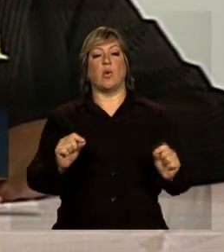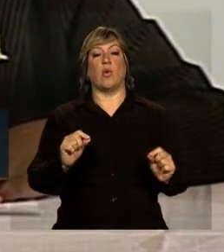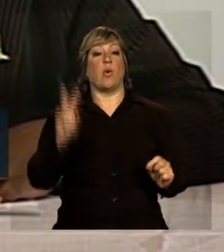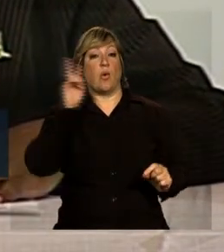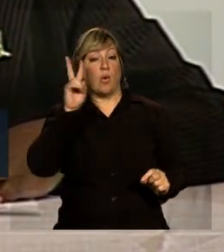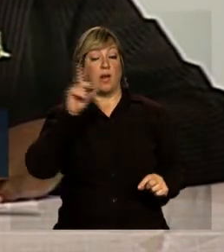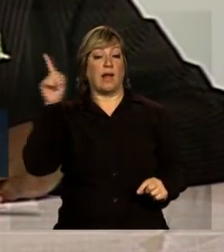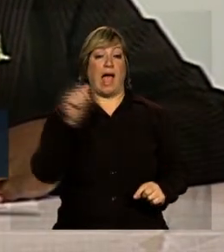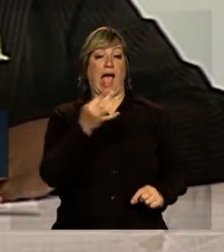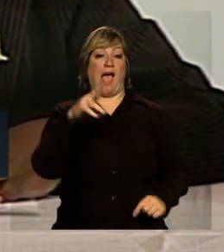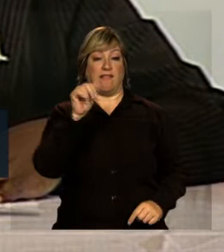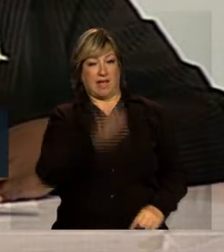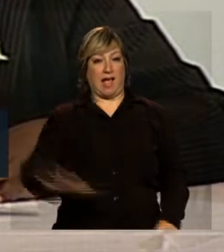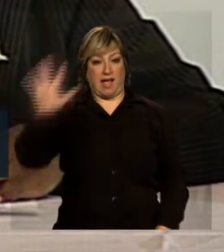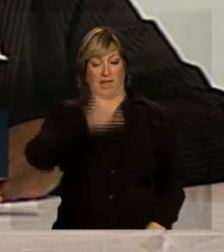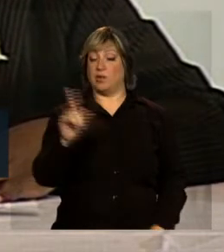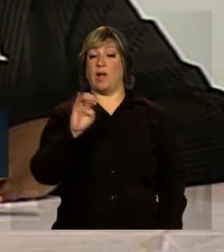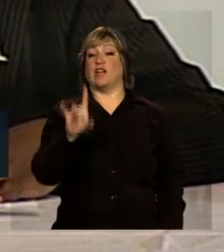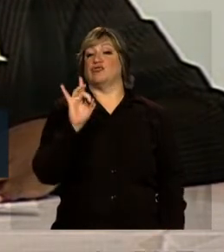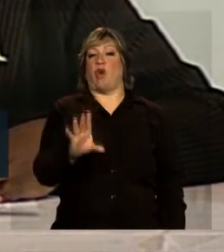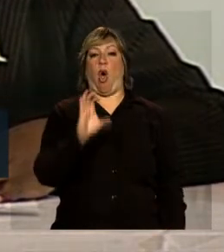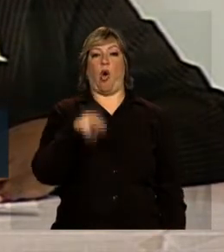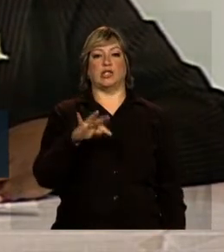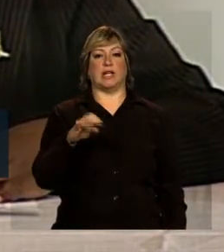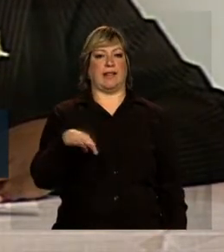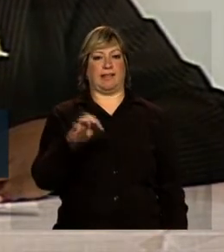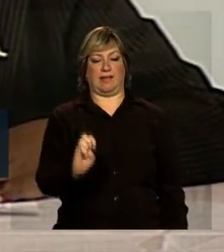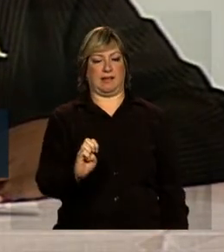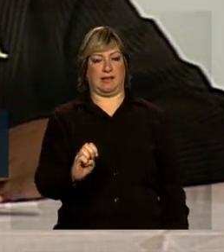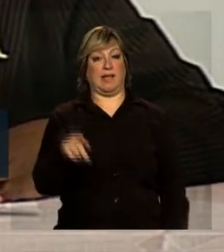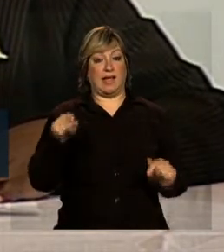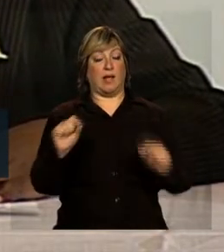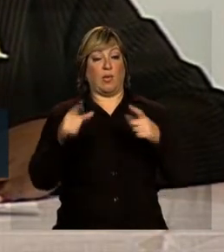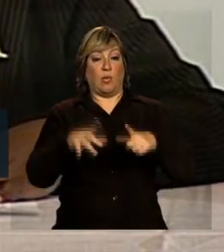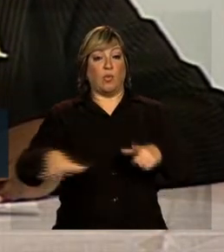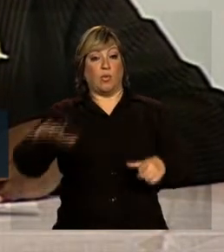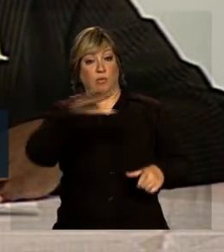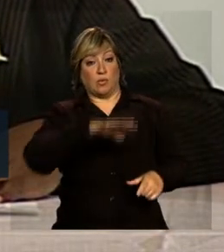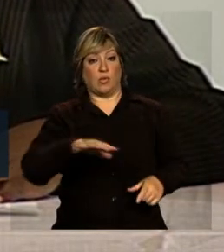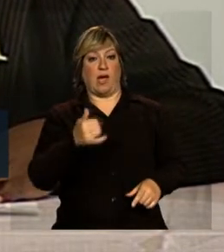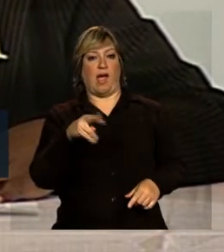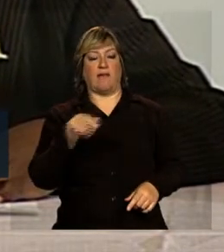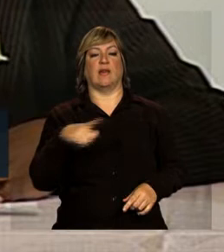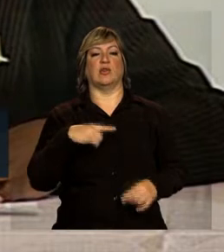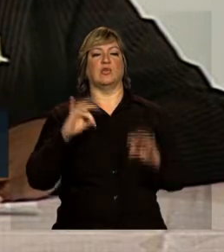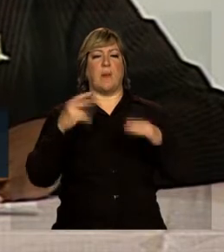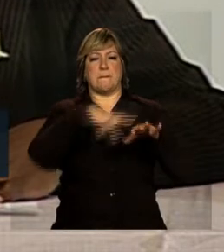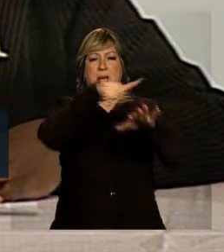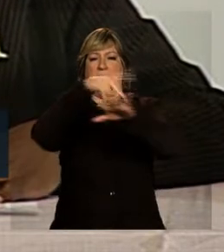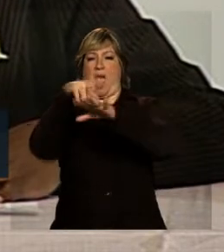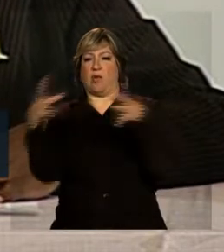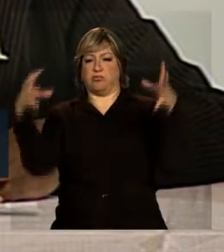continente africano não é só um continente. O continente africano é um continente com todos os seus países, cada